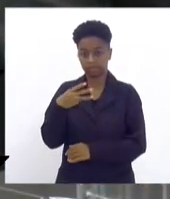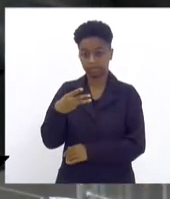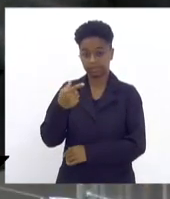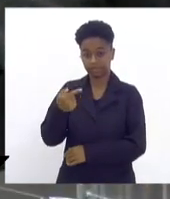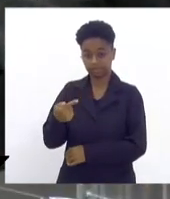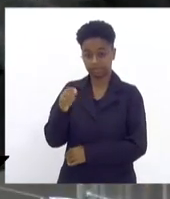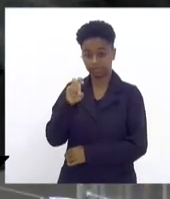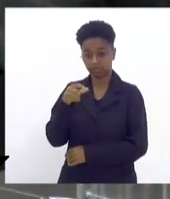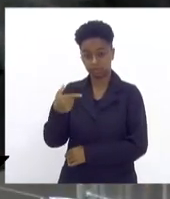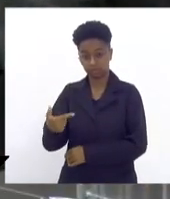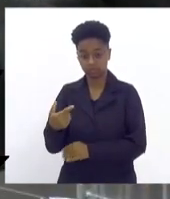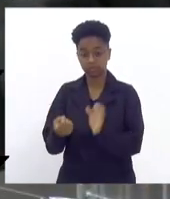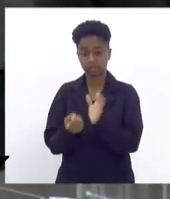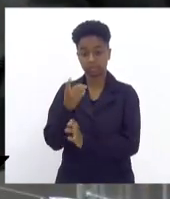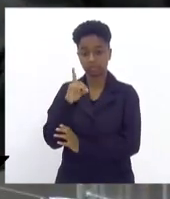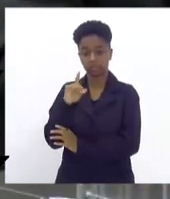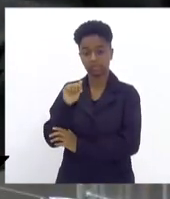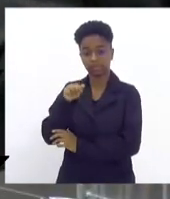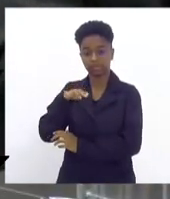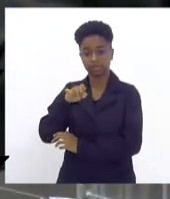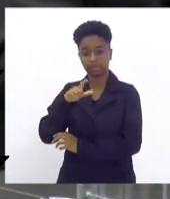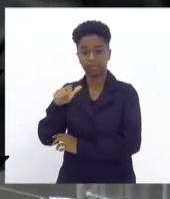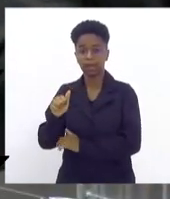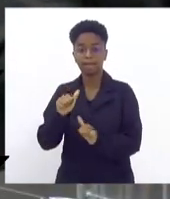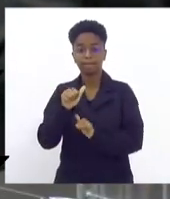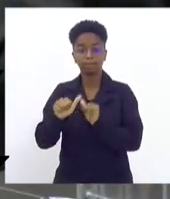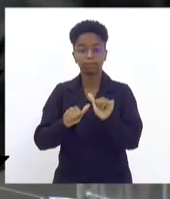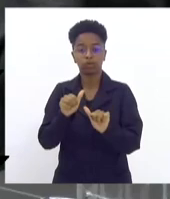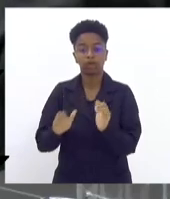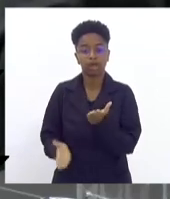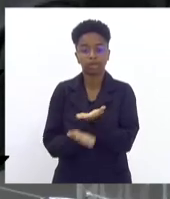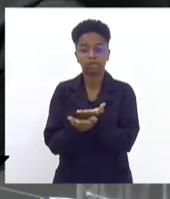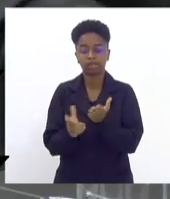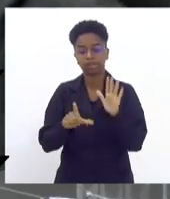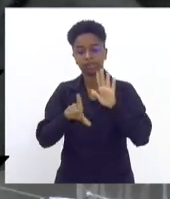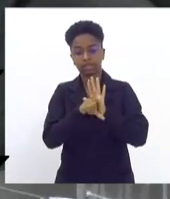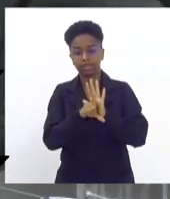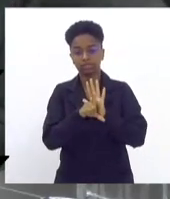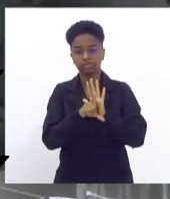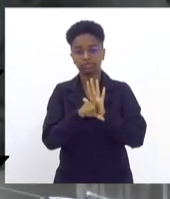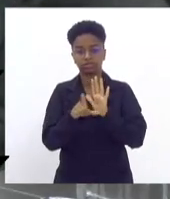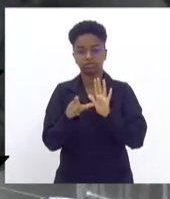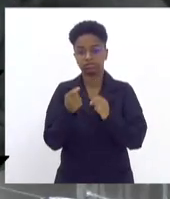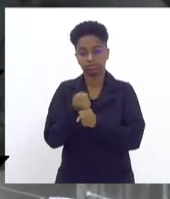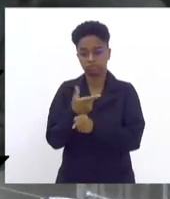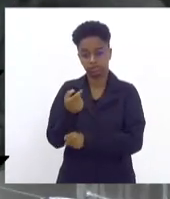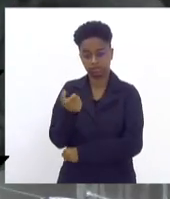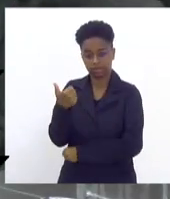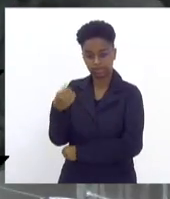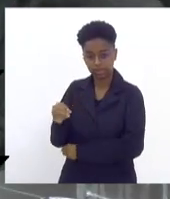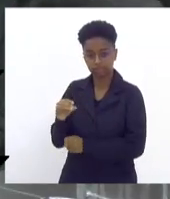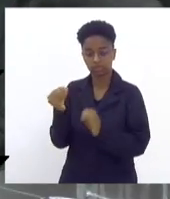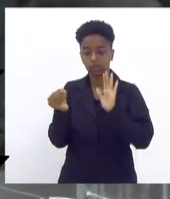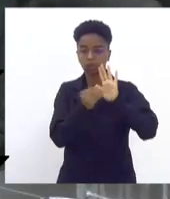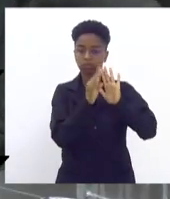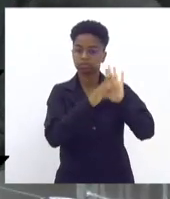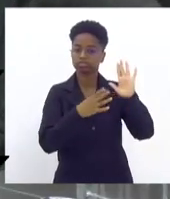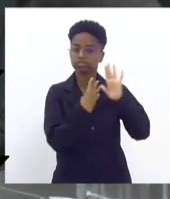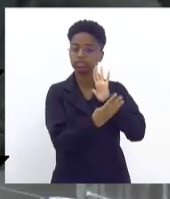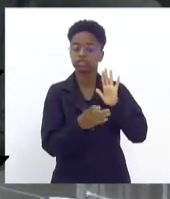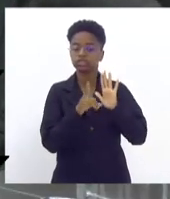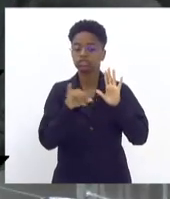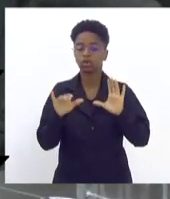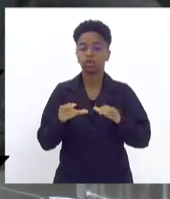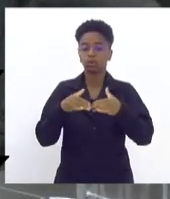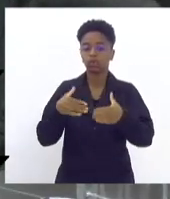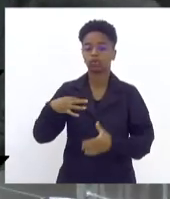3752-2021, de autoria do deputado Daniel Librelon, que altera o anexo da Lei 5.645, de 6 de janeiro de 2010, incluindo no calendário oficial do Estado do Rio de Janeiro o dia dos grupos de